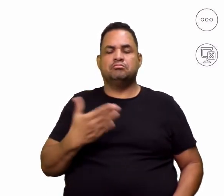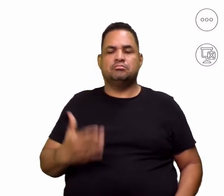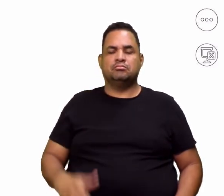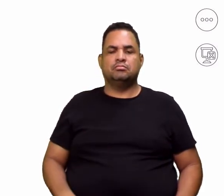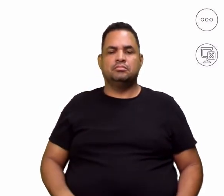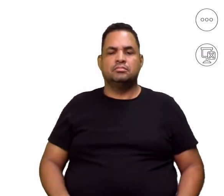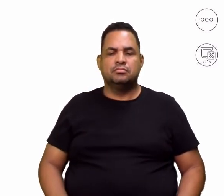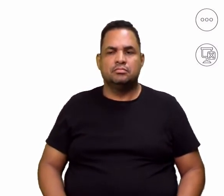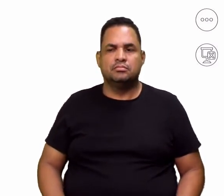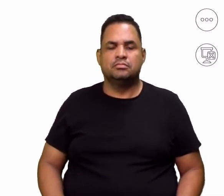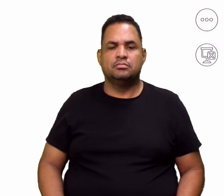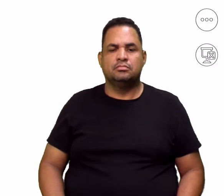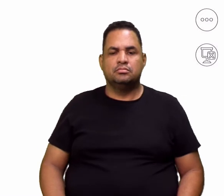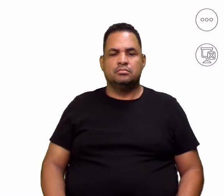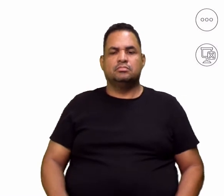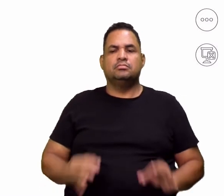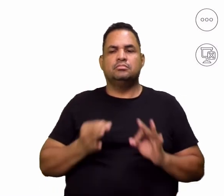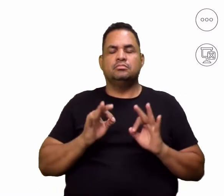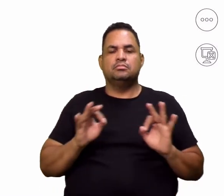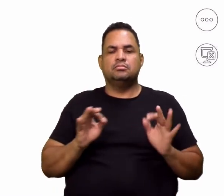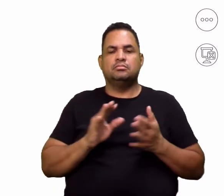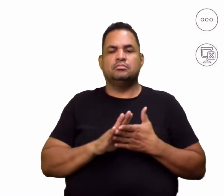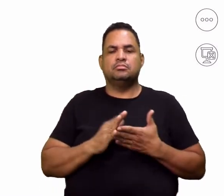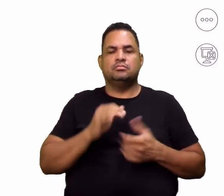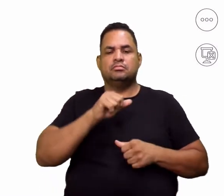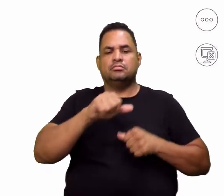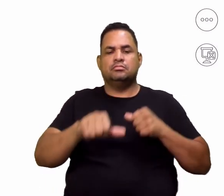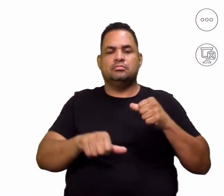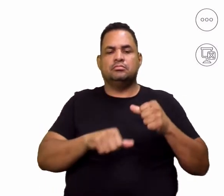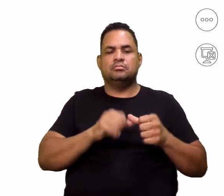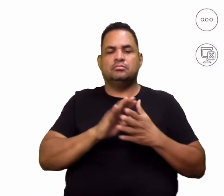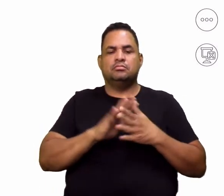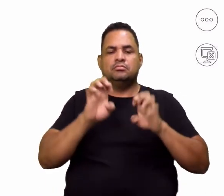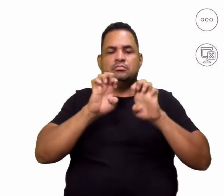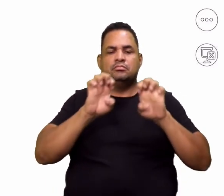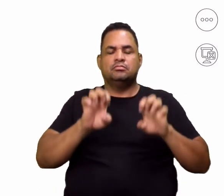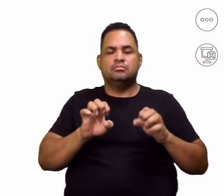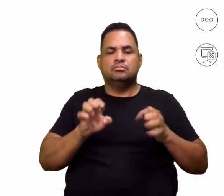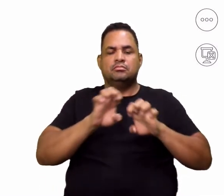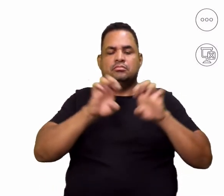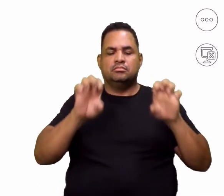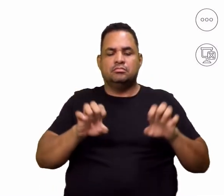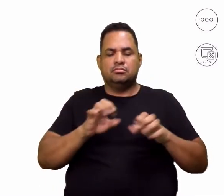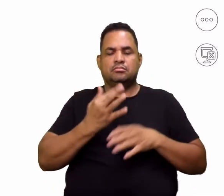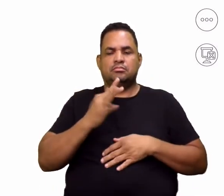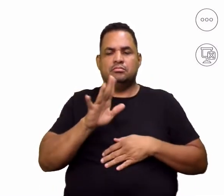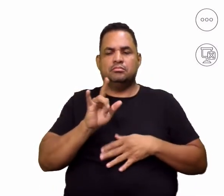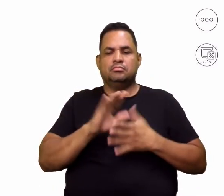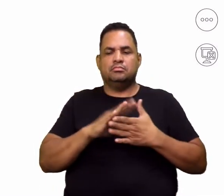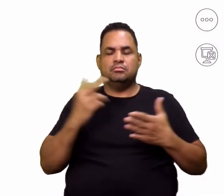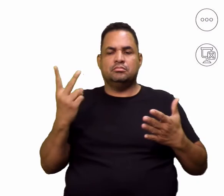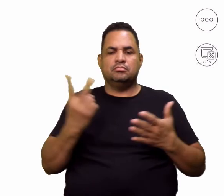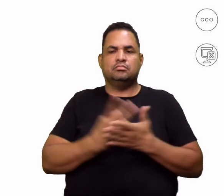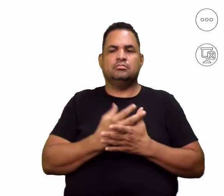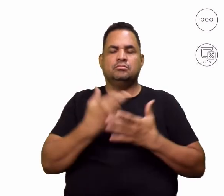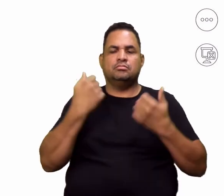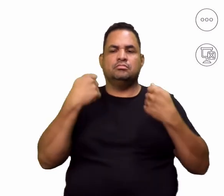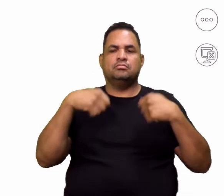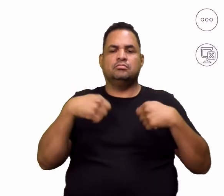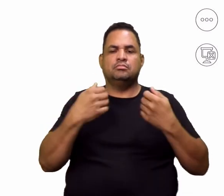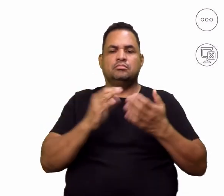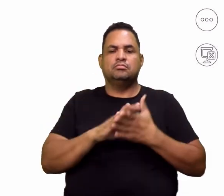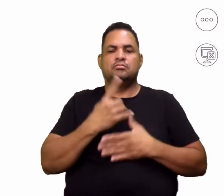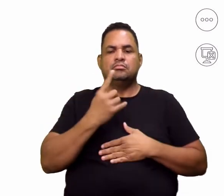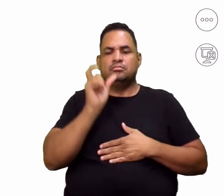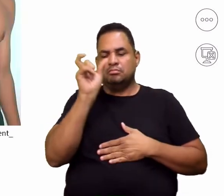casos, tá? Simplesmente é uma alteração morfo e fisiológica que vai acontecer, que pode acontecer em um